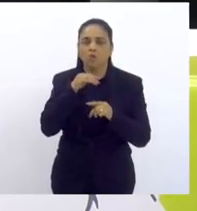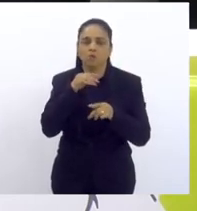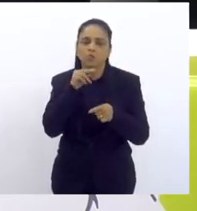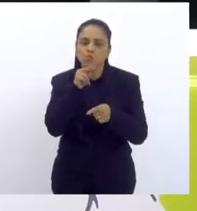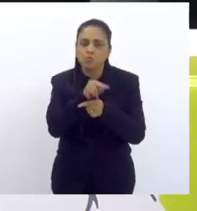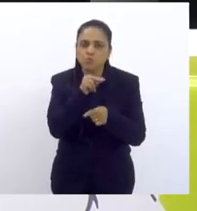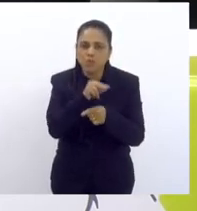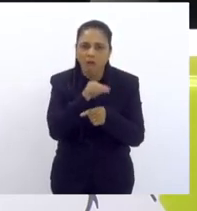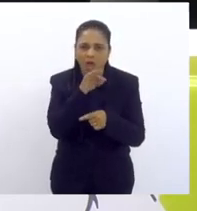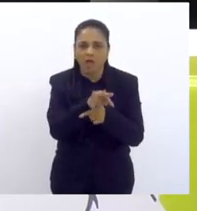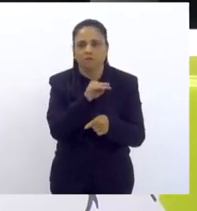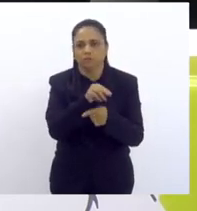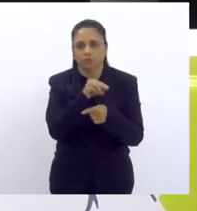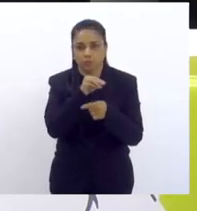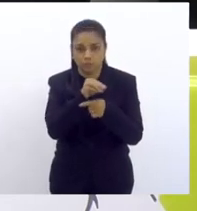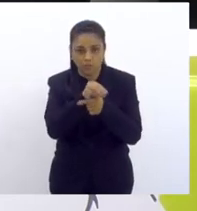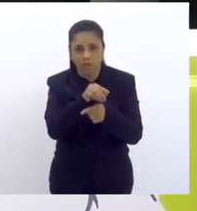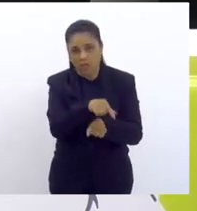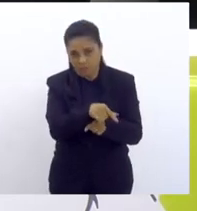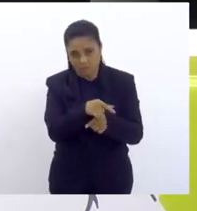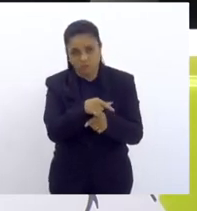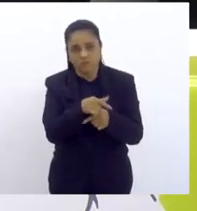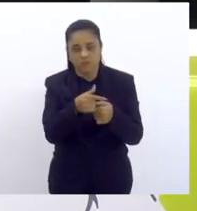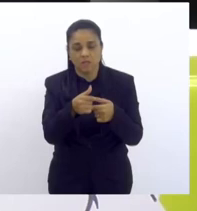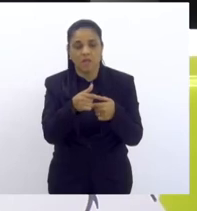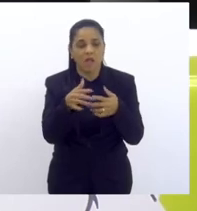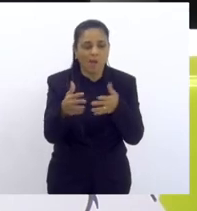acolhendo os animais abandonados